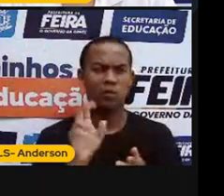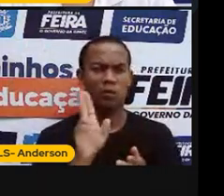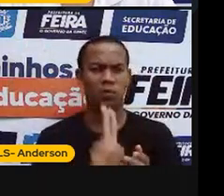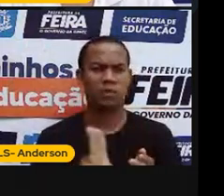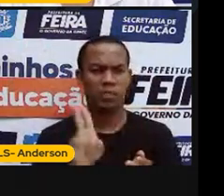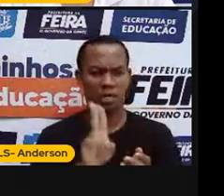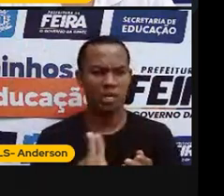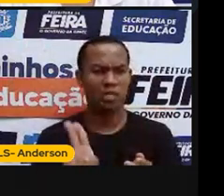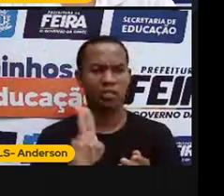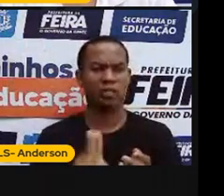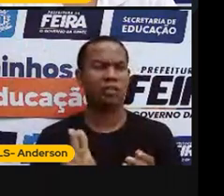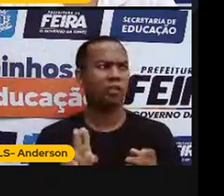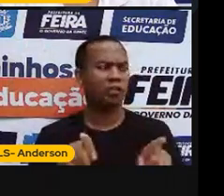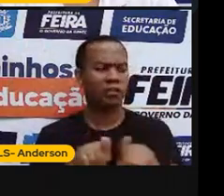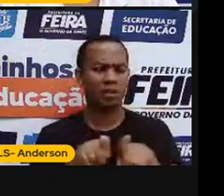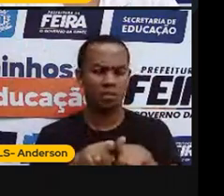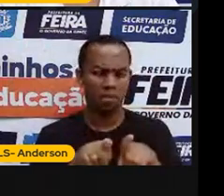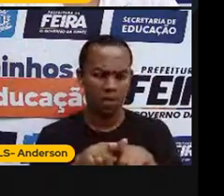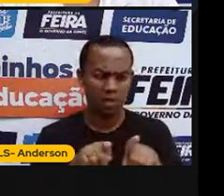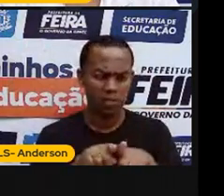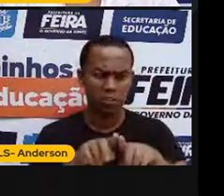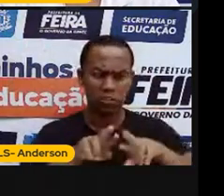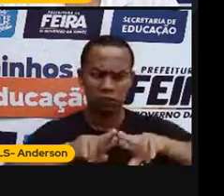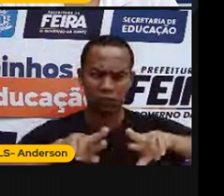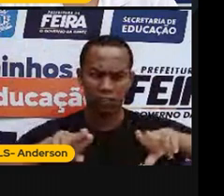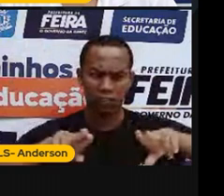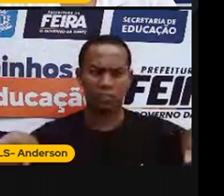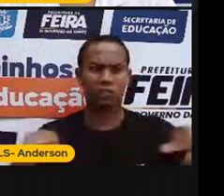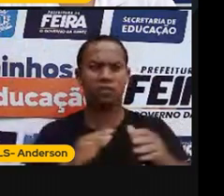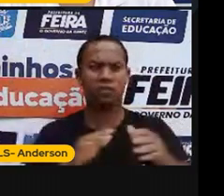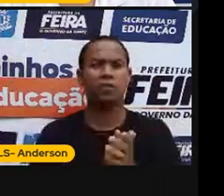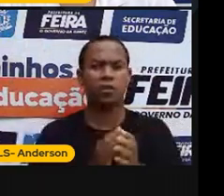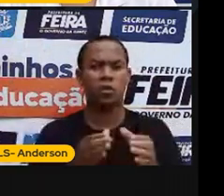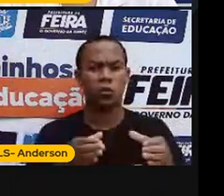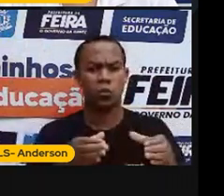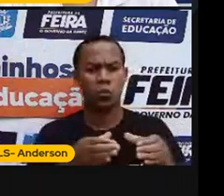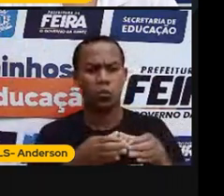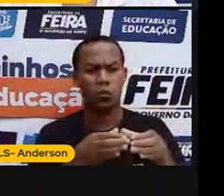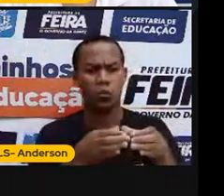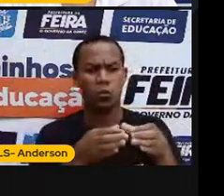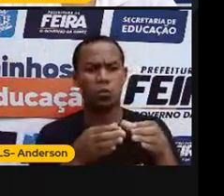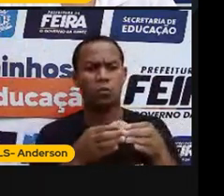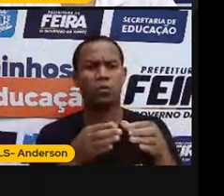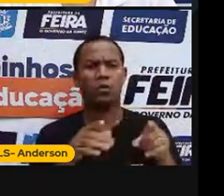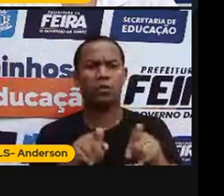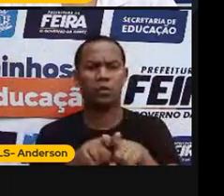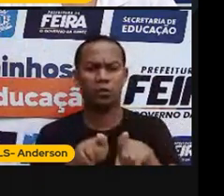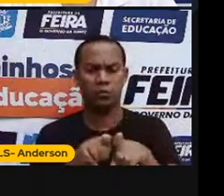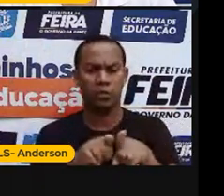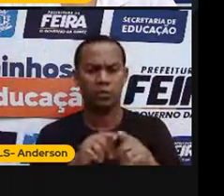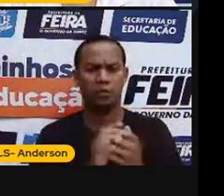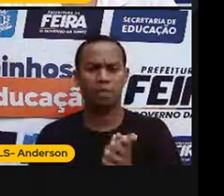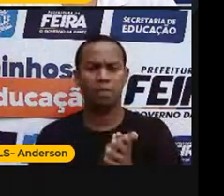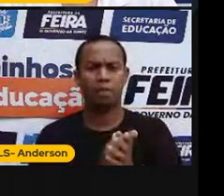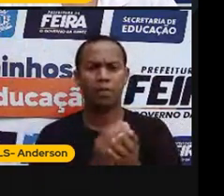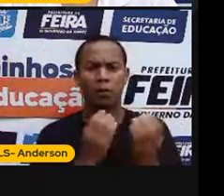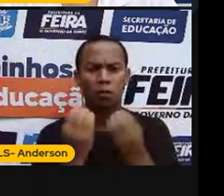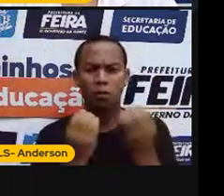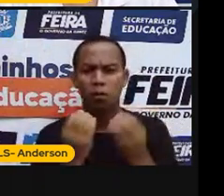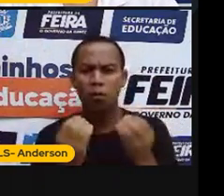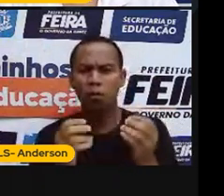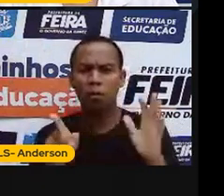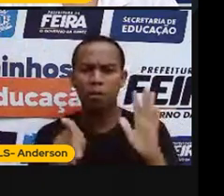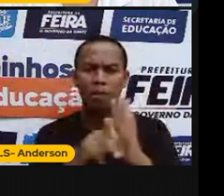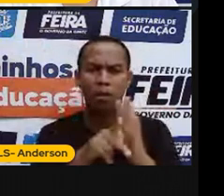E principalmente como uma forma de diferenciação dos grupos, identificando a posição